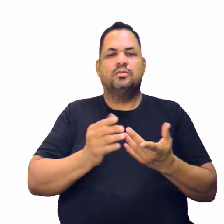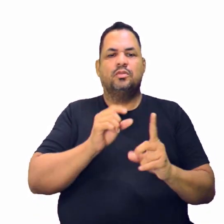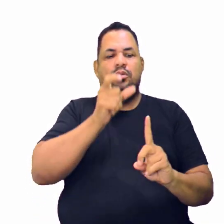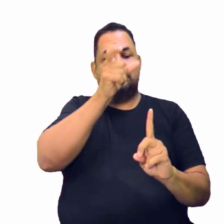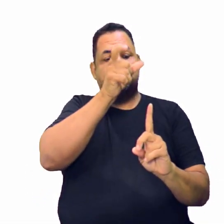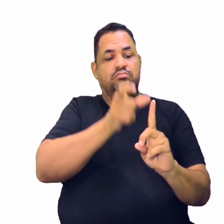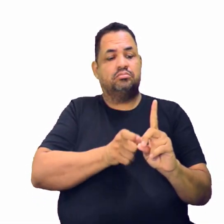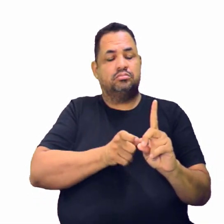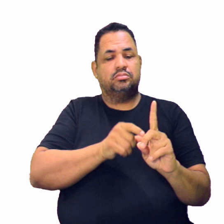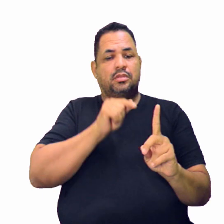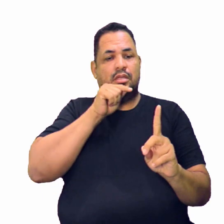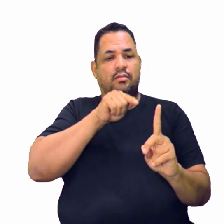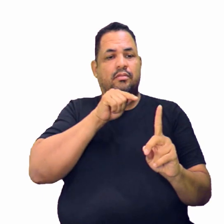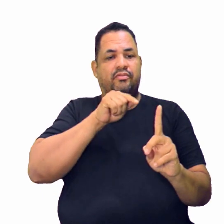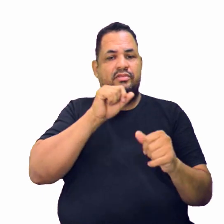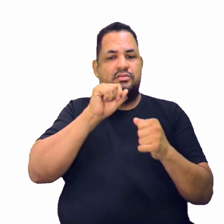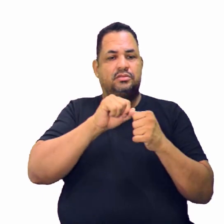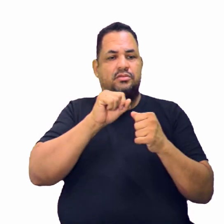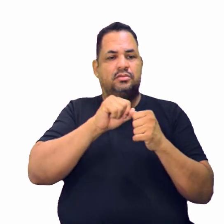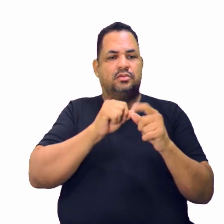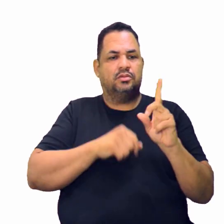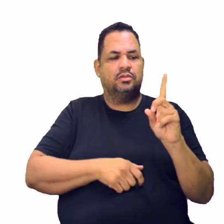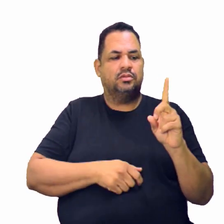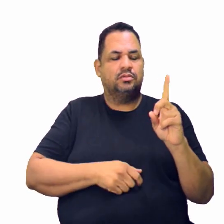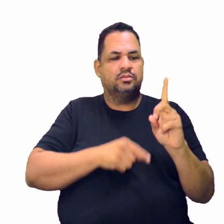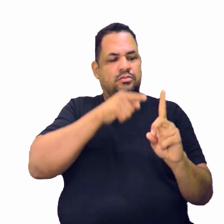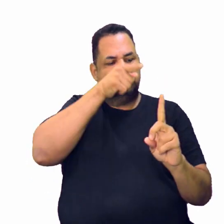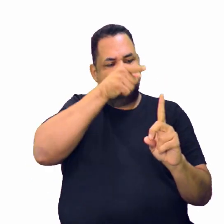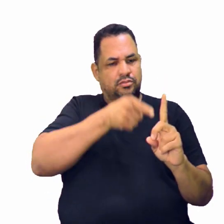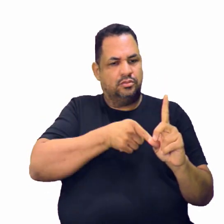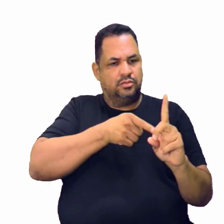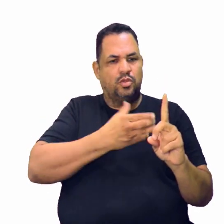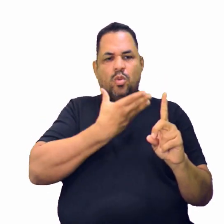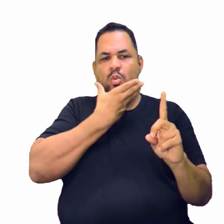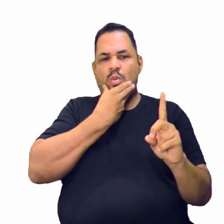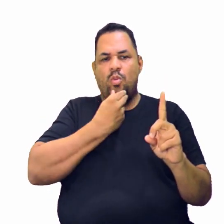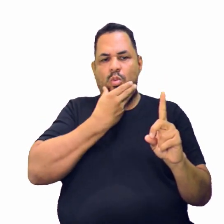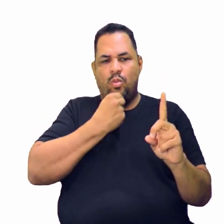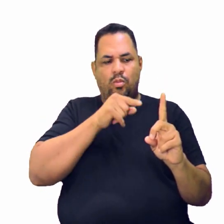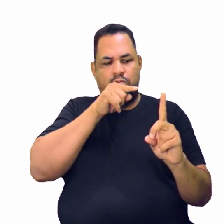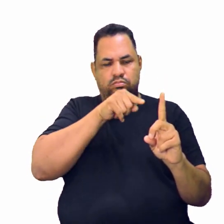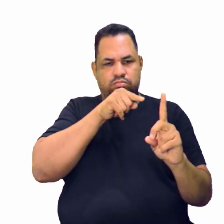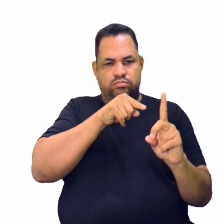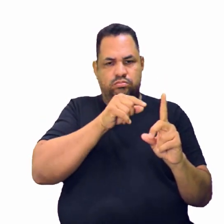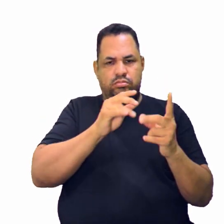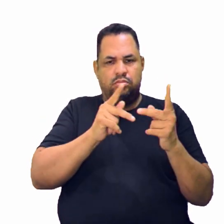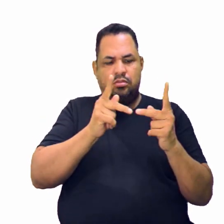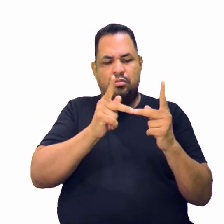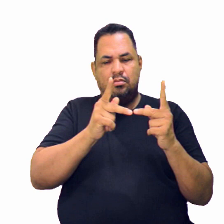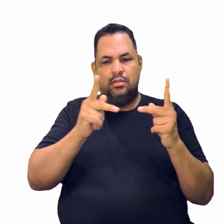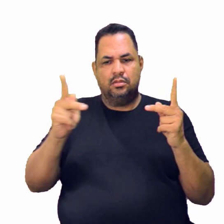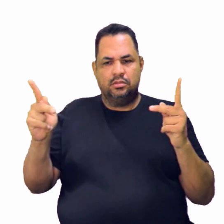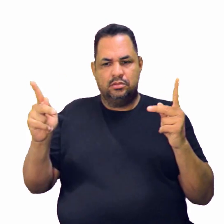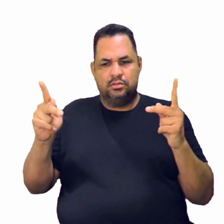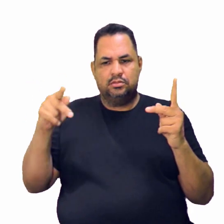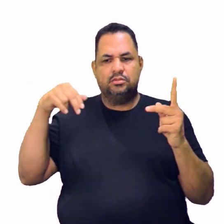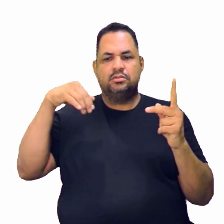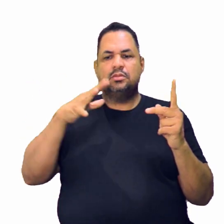fazer esse questionamento. Então, aqui, sujeito, o homem, o predicado vai